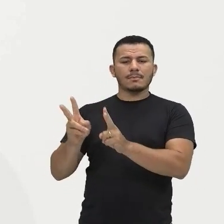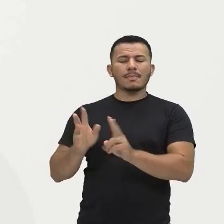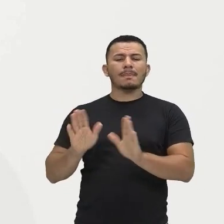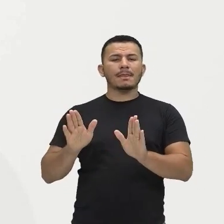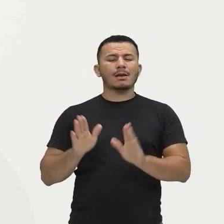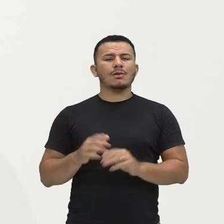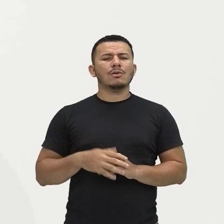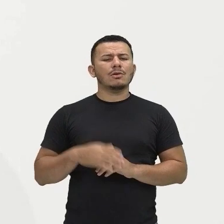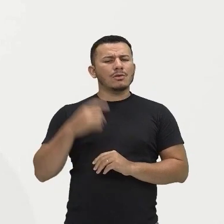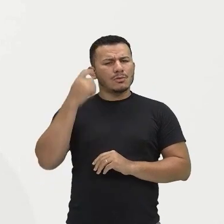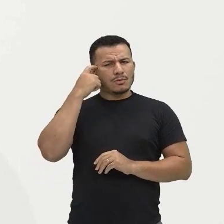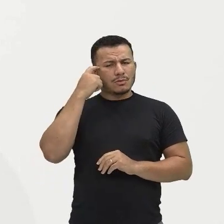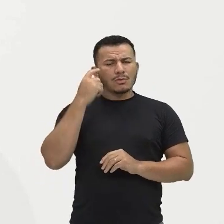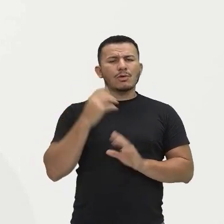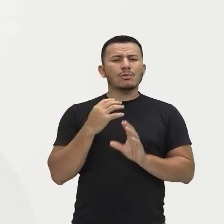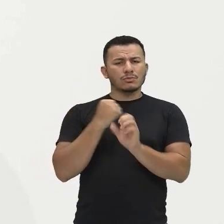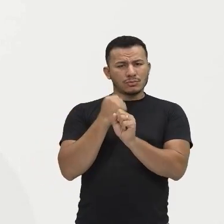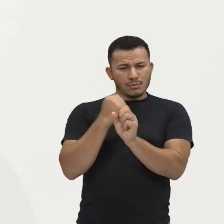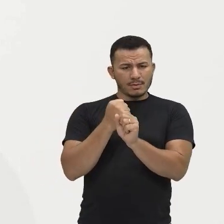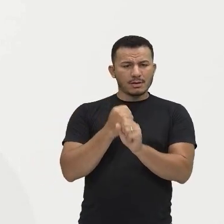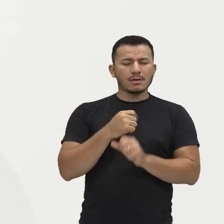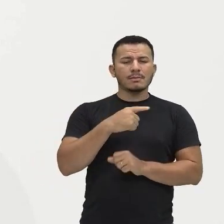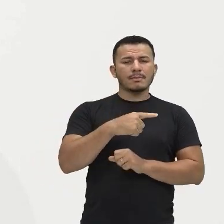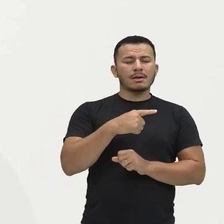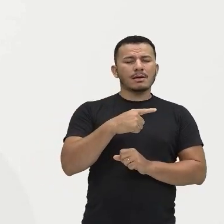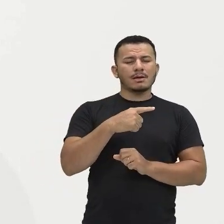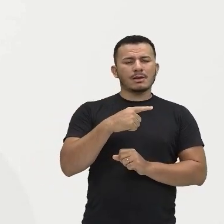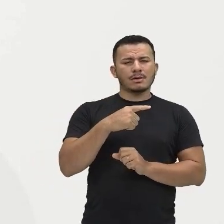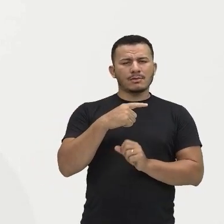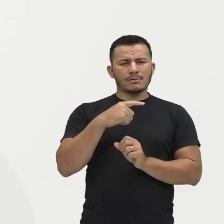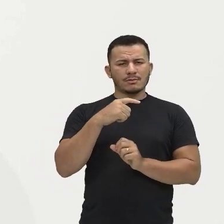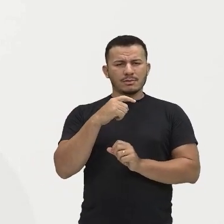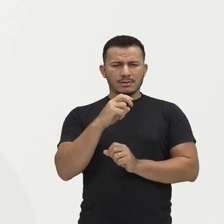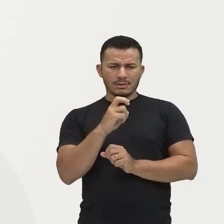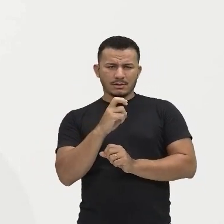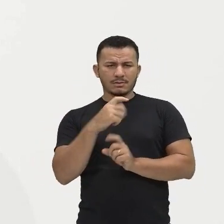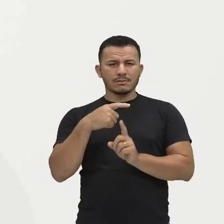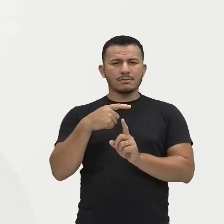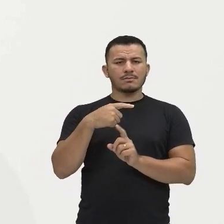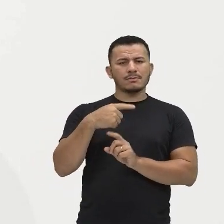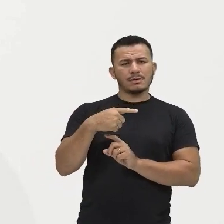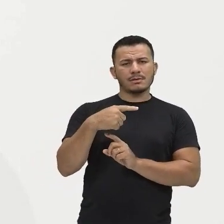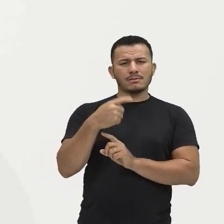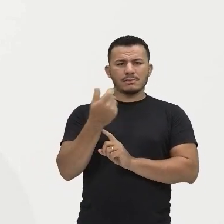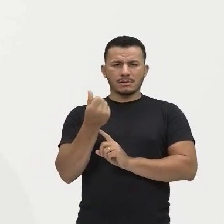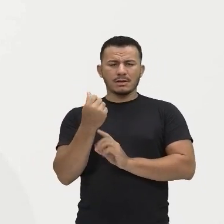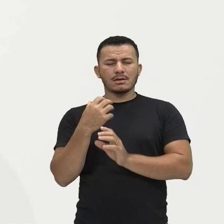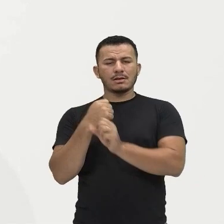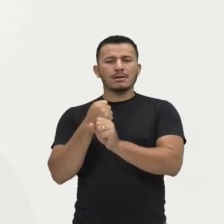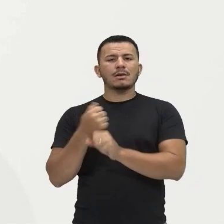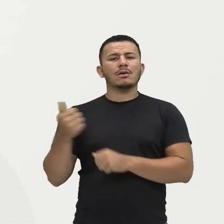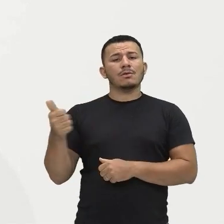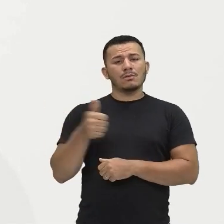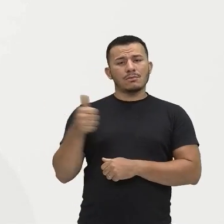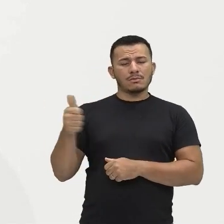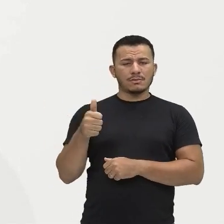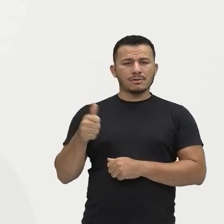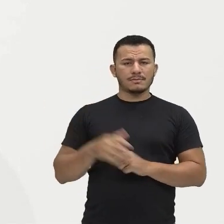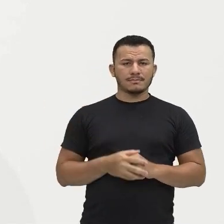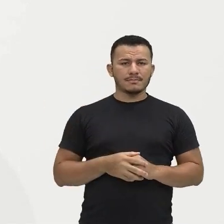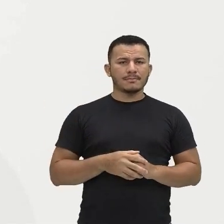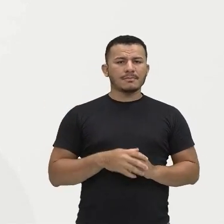eu somei aqui, se você observar, ó, menos 5 com menos 6 já me deu menos 11. Aqui eu tenho ó,